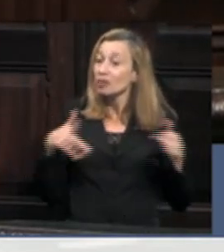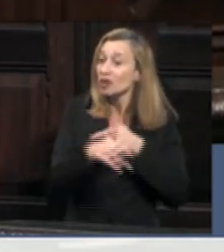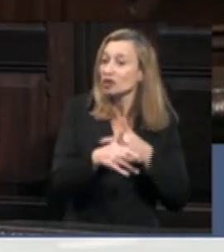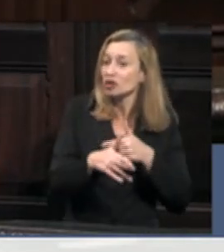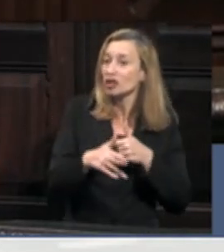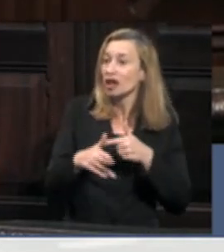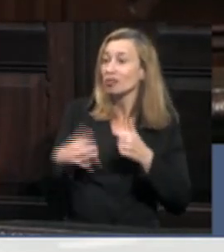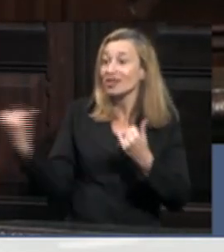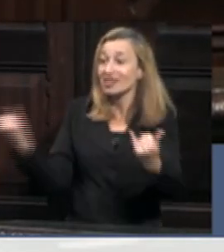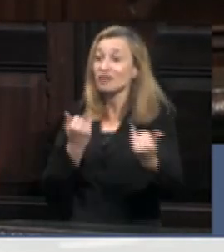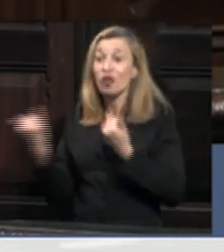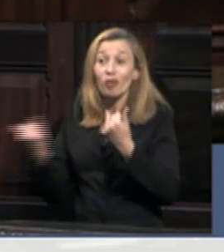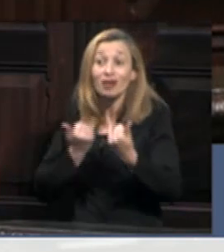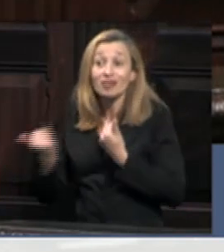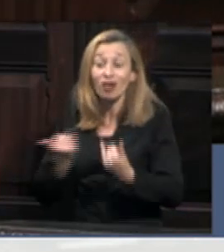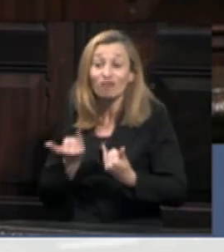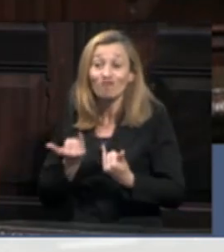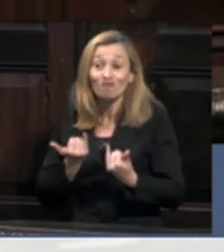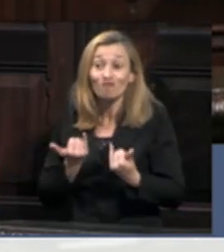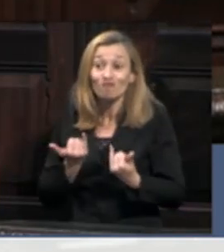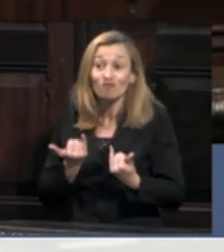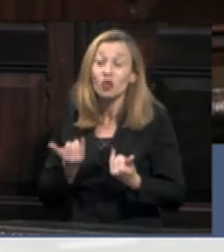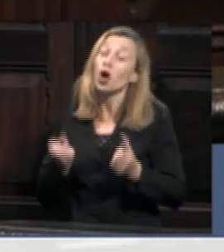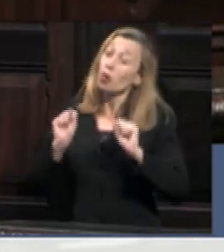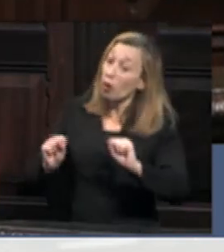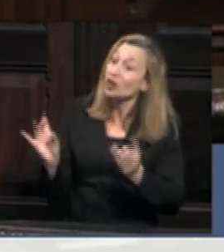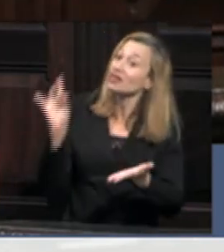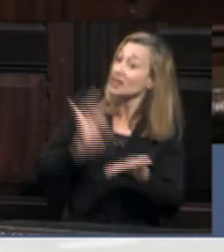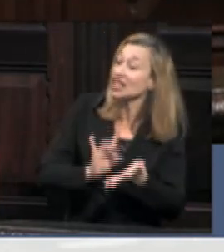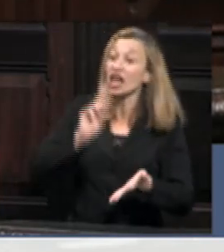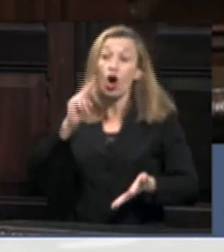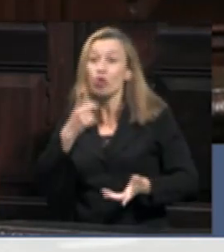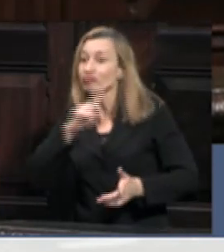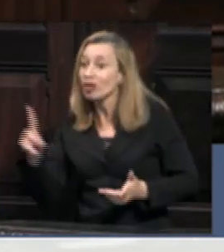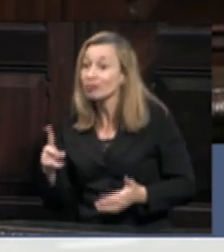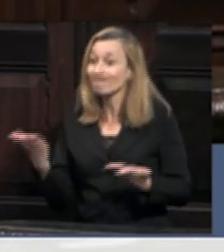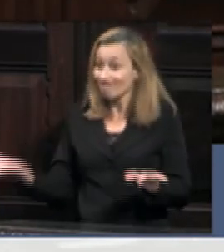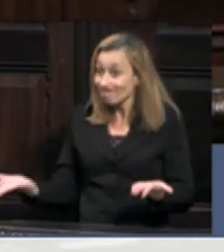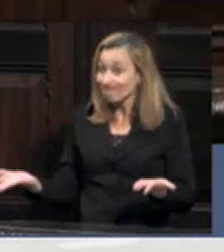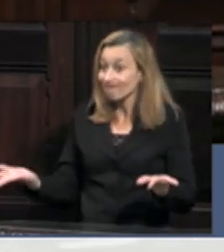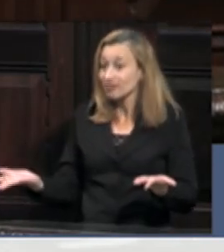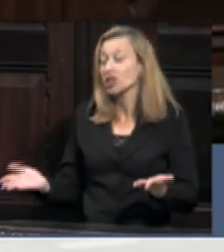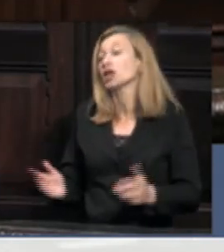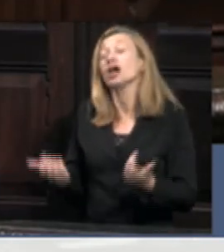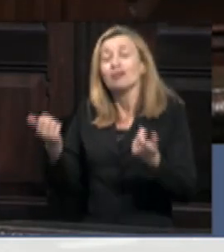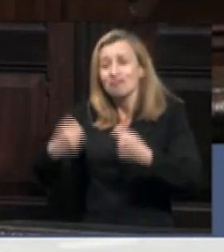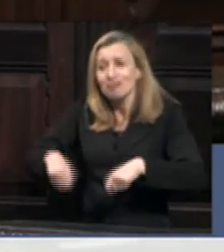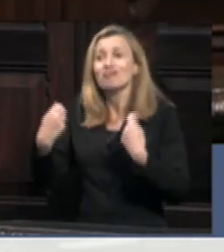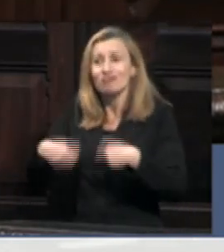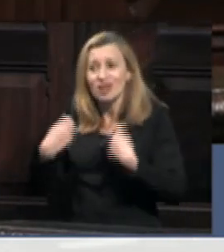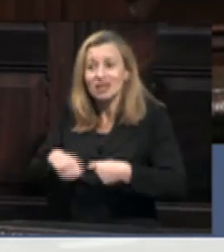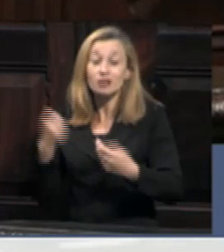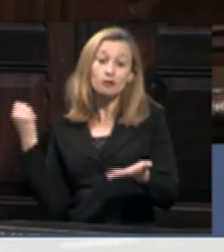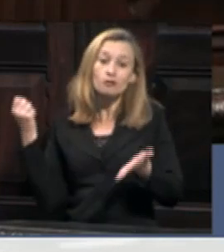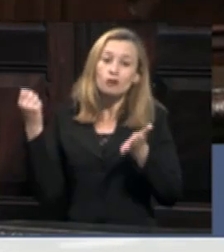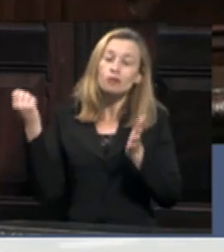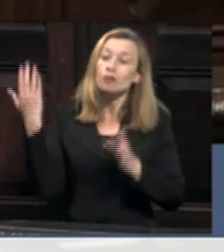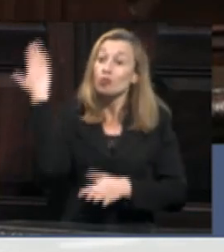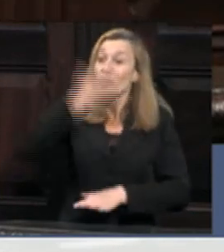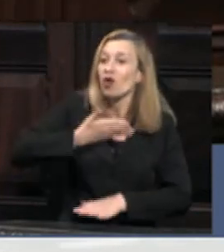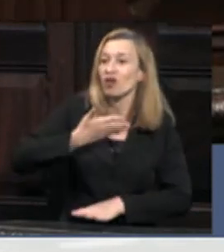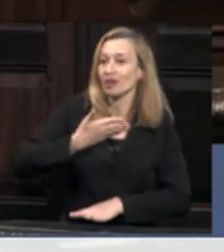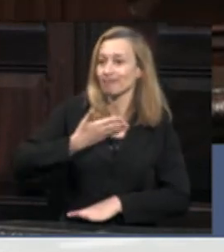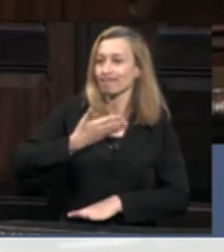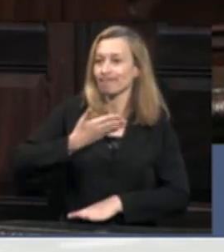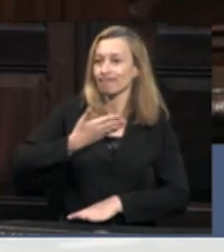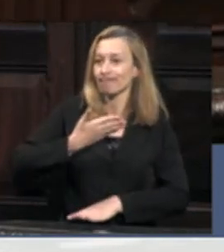informação, que pode ser verdadeira ou pode não ser. Precisa ser comprovada.